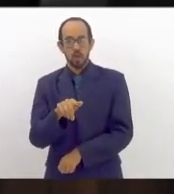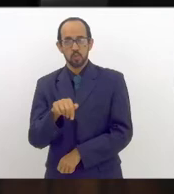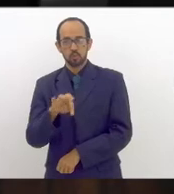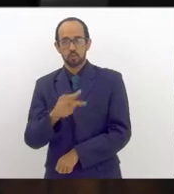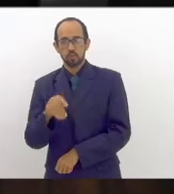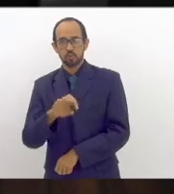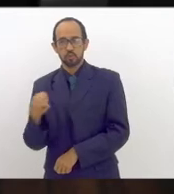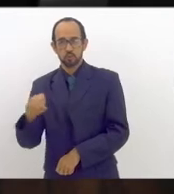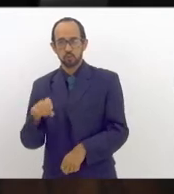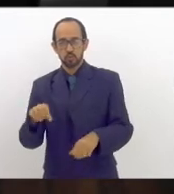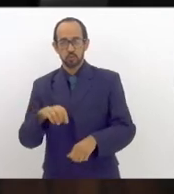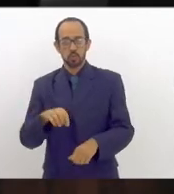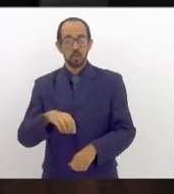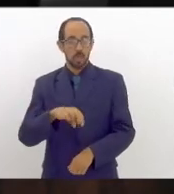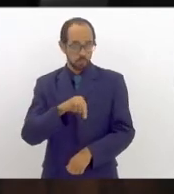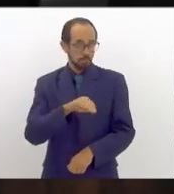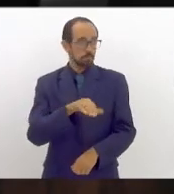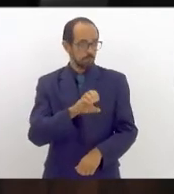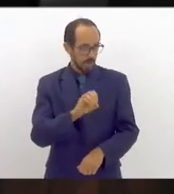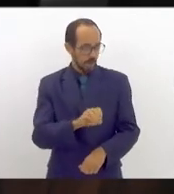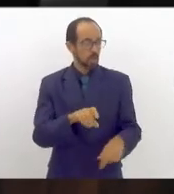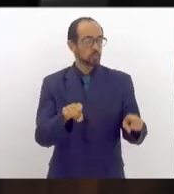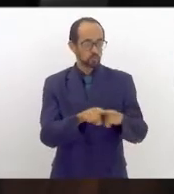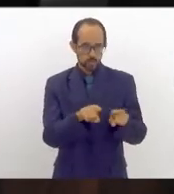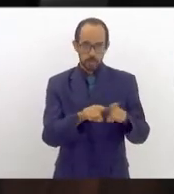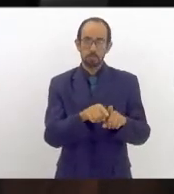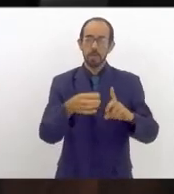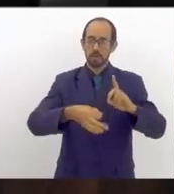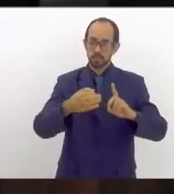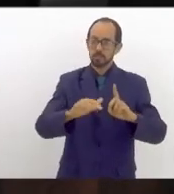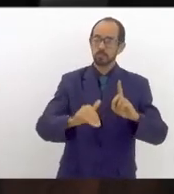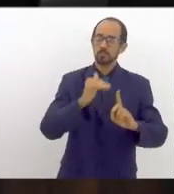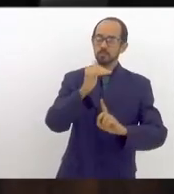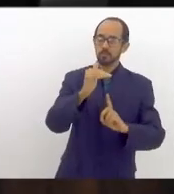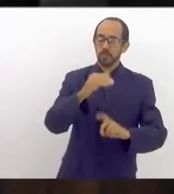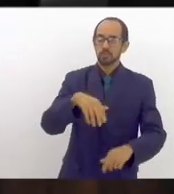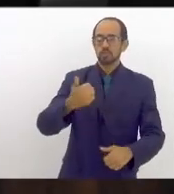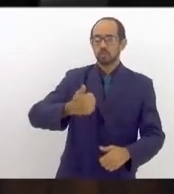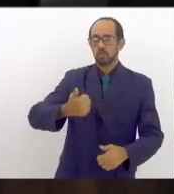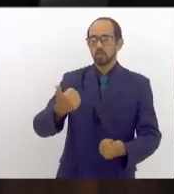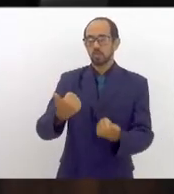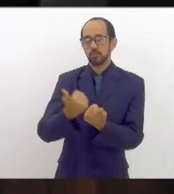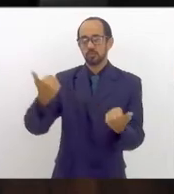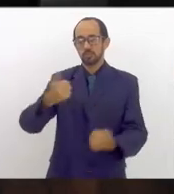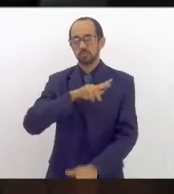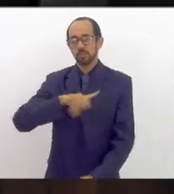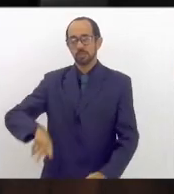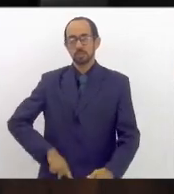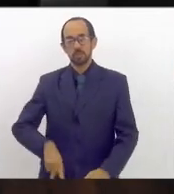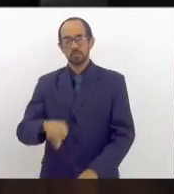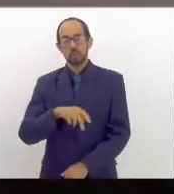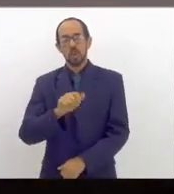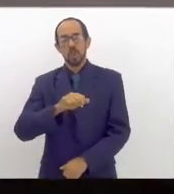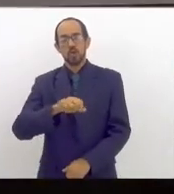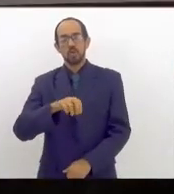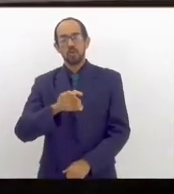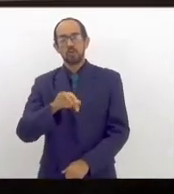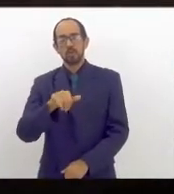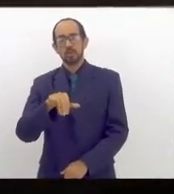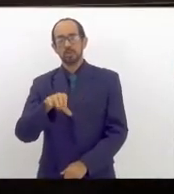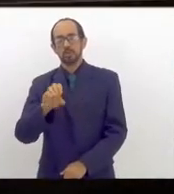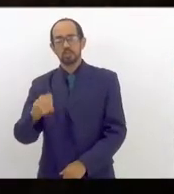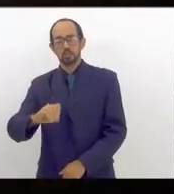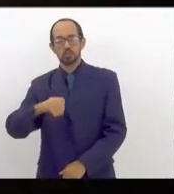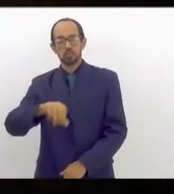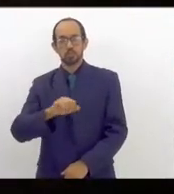Marcos Basílio Desembargador TJ segundo o vice-presidente Francisco pensar em Desembargador do TJ Jorge de